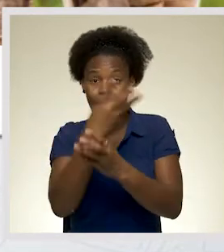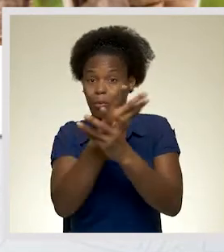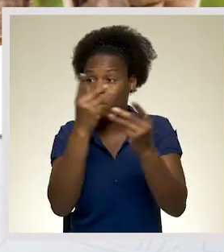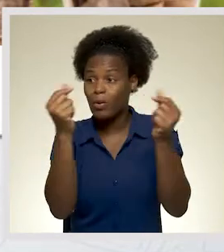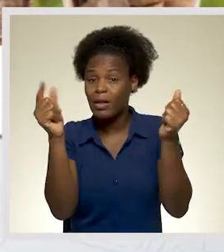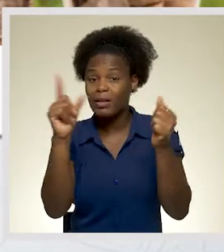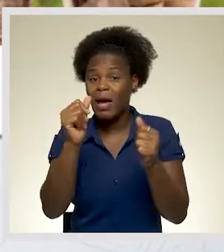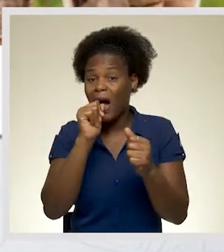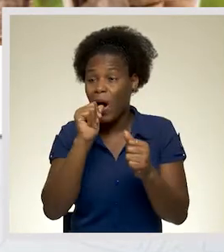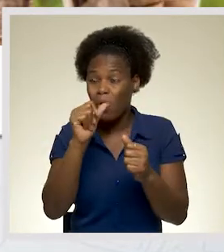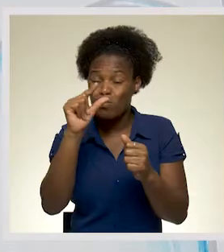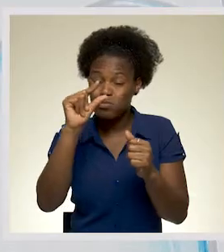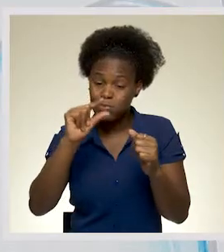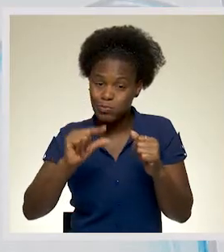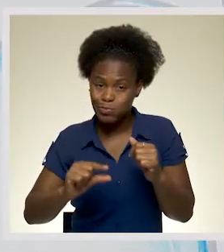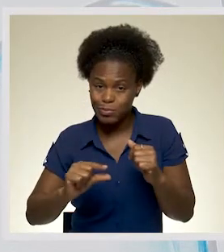água.